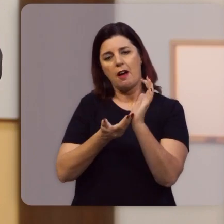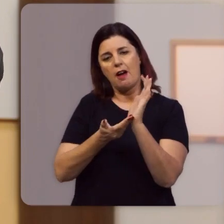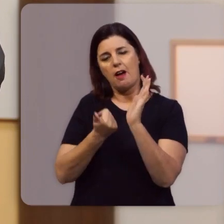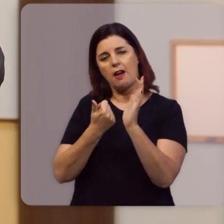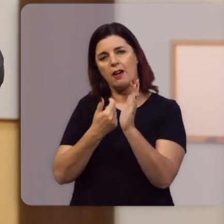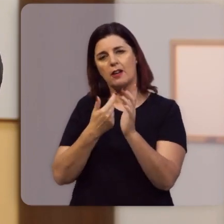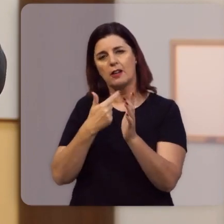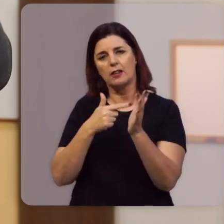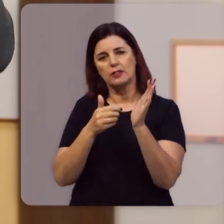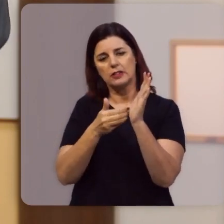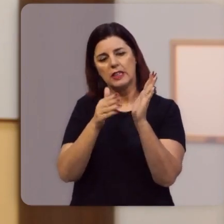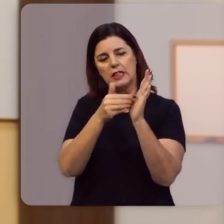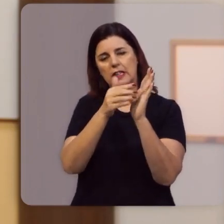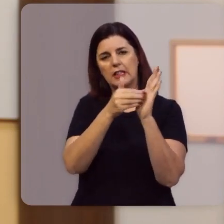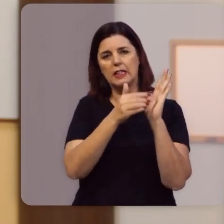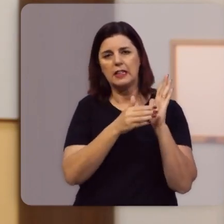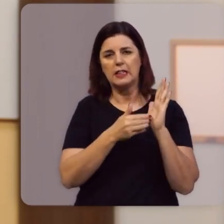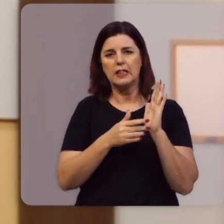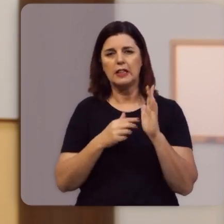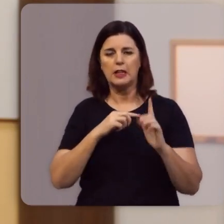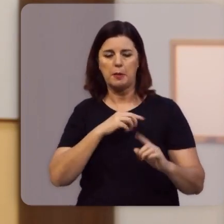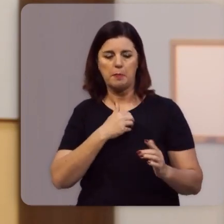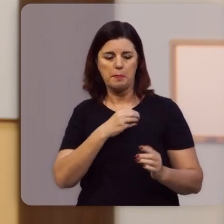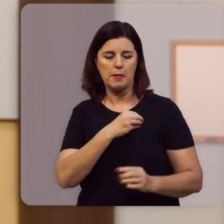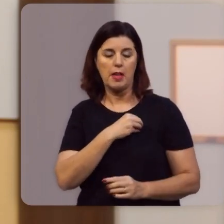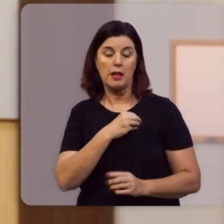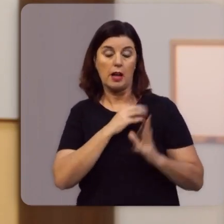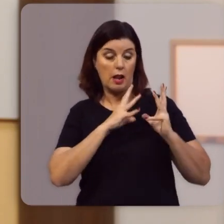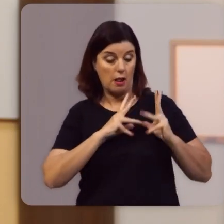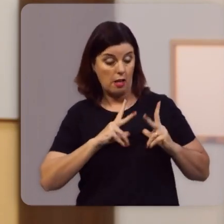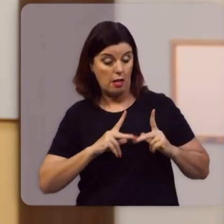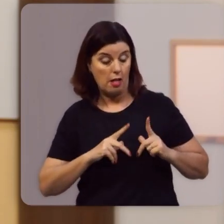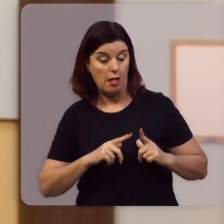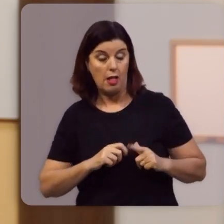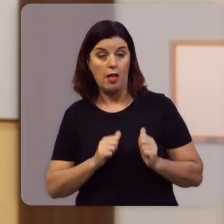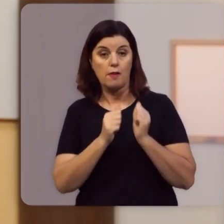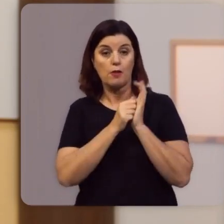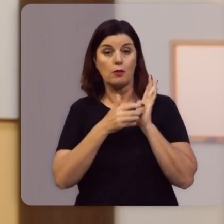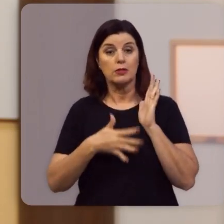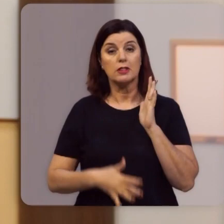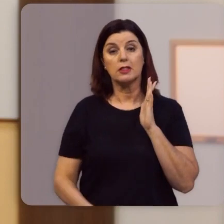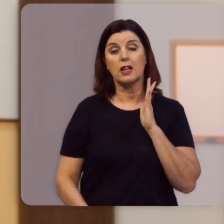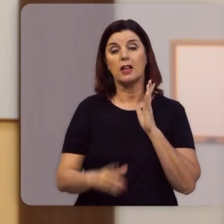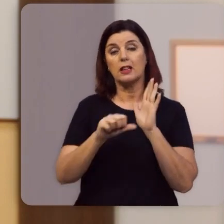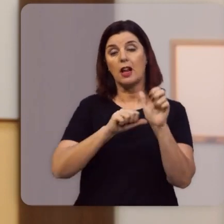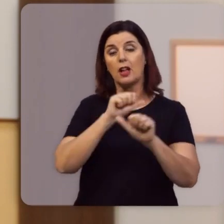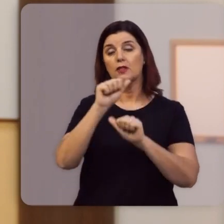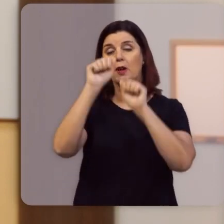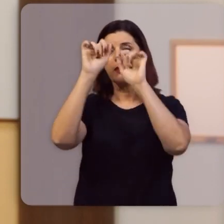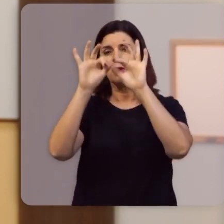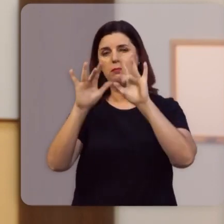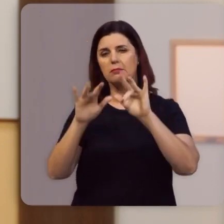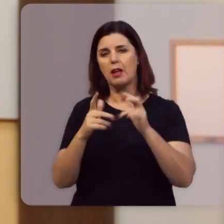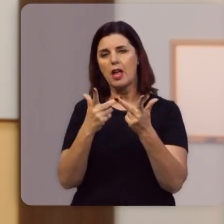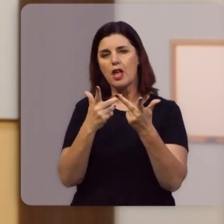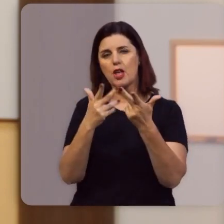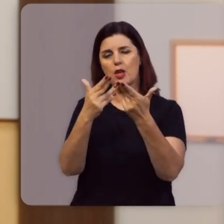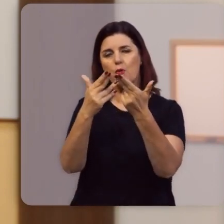arranca essa fuligem, Deus lava você com o sangue do Cordeiro, Deus torna você mais alvo do que a neve, mais